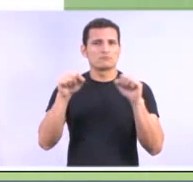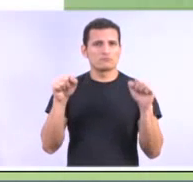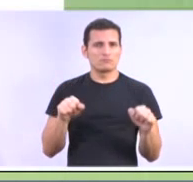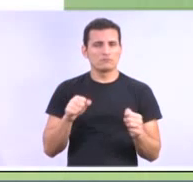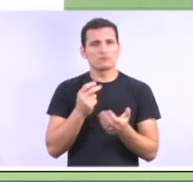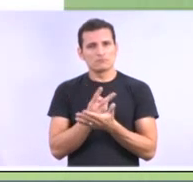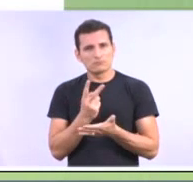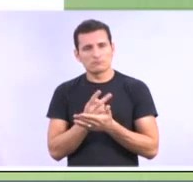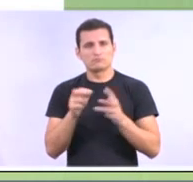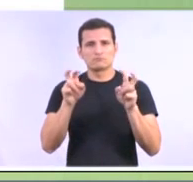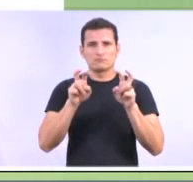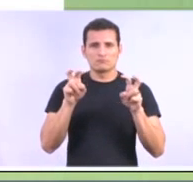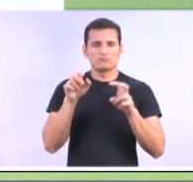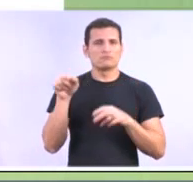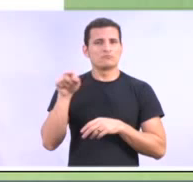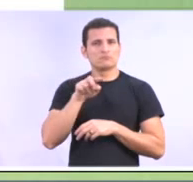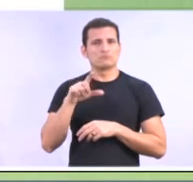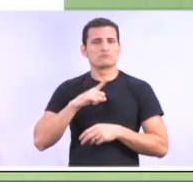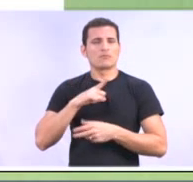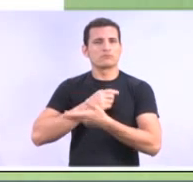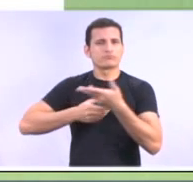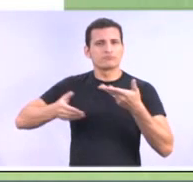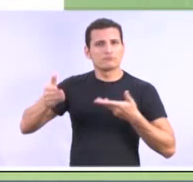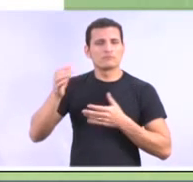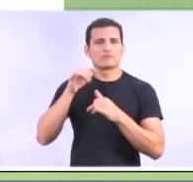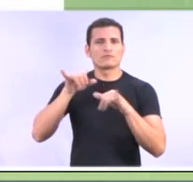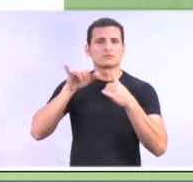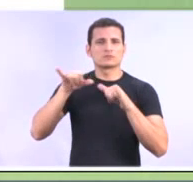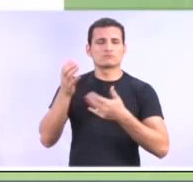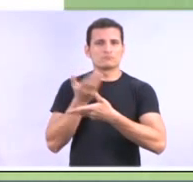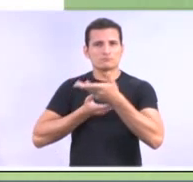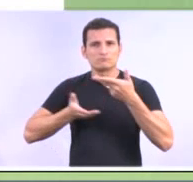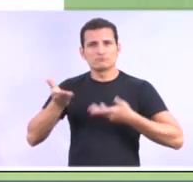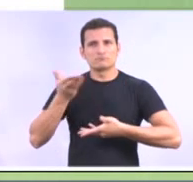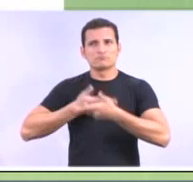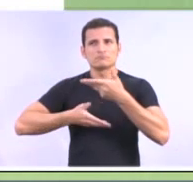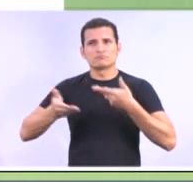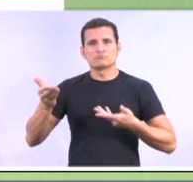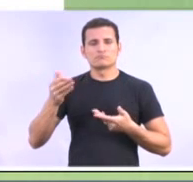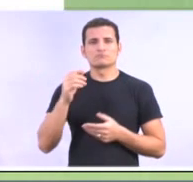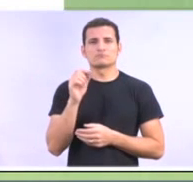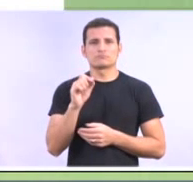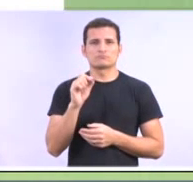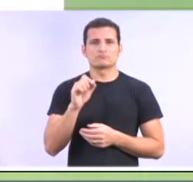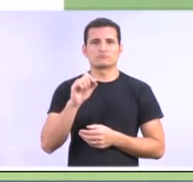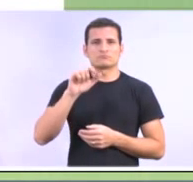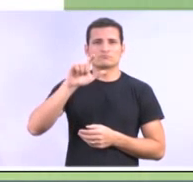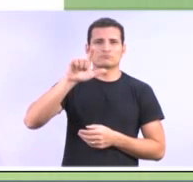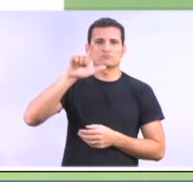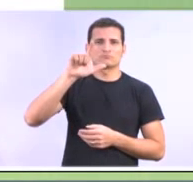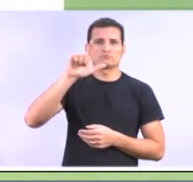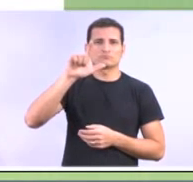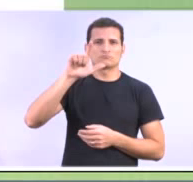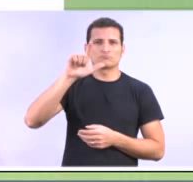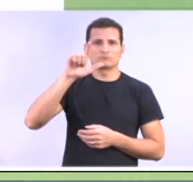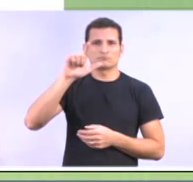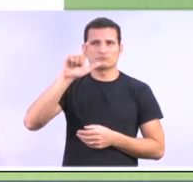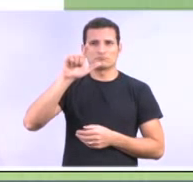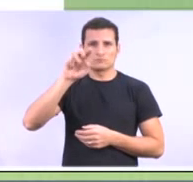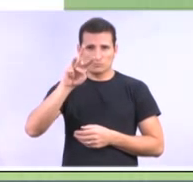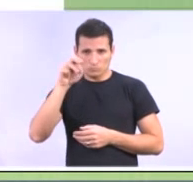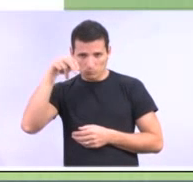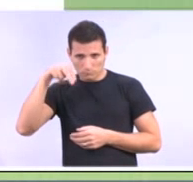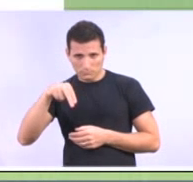trocando informações entre si e formando então aí uma LAN, uma rede de longa